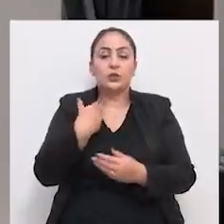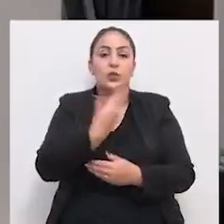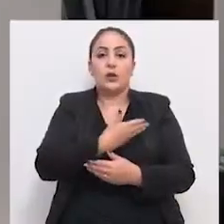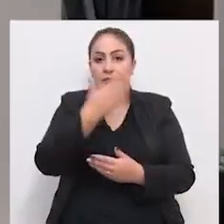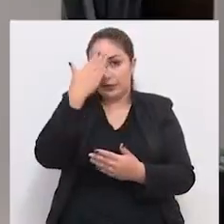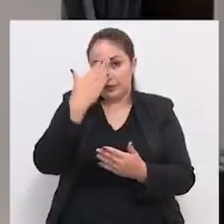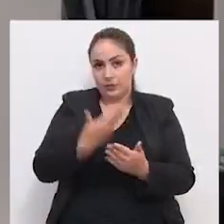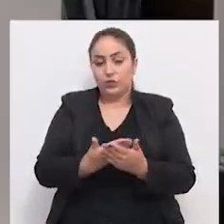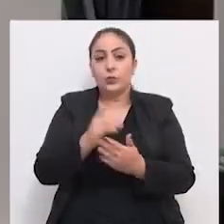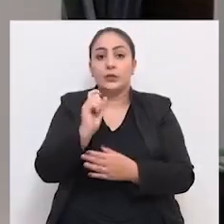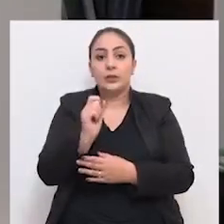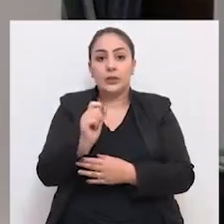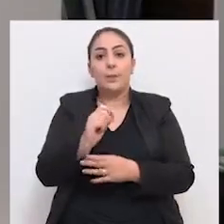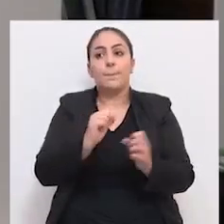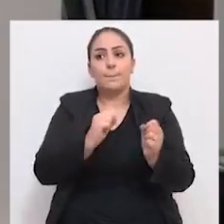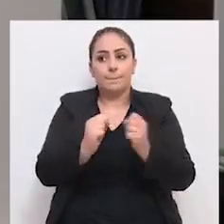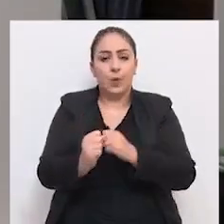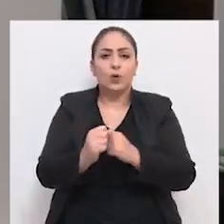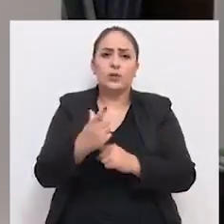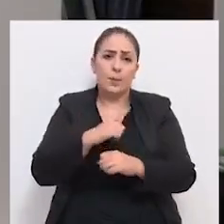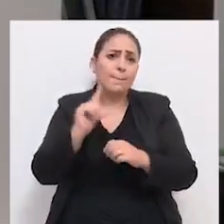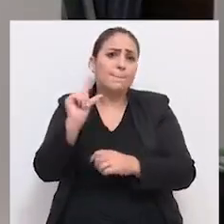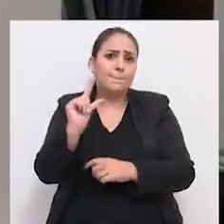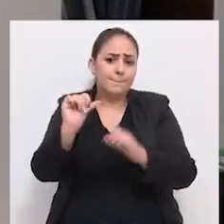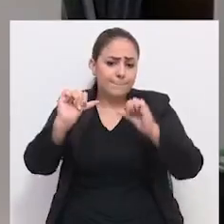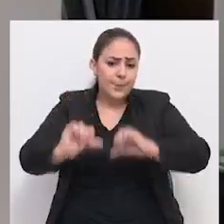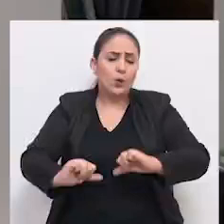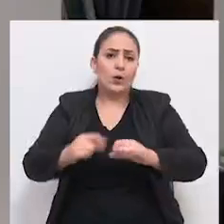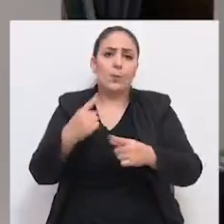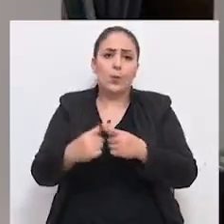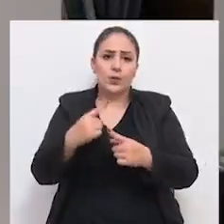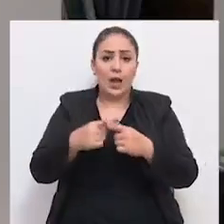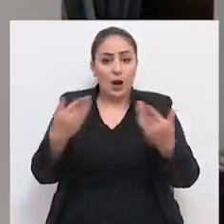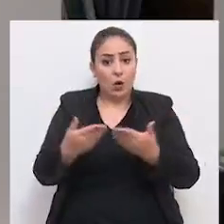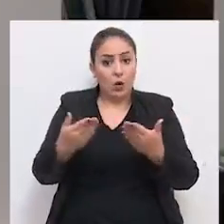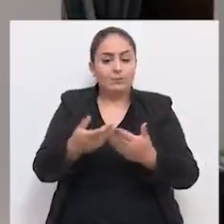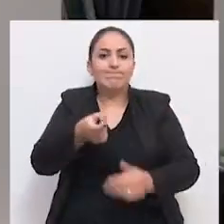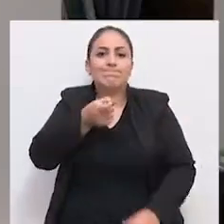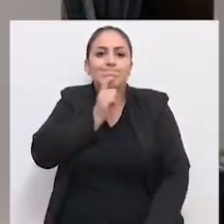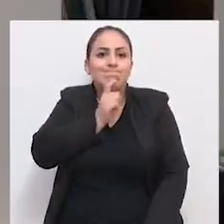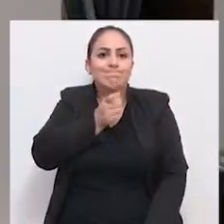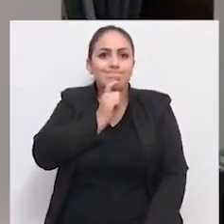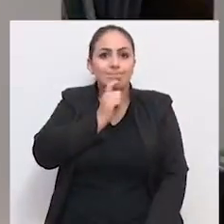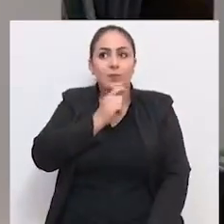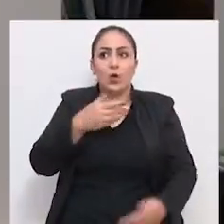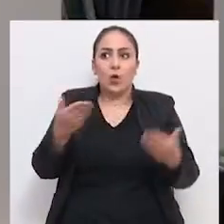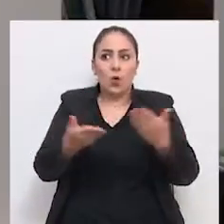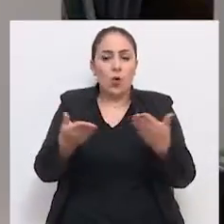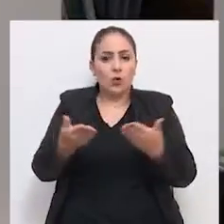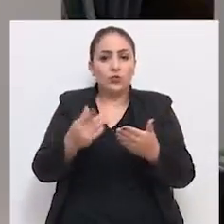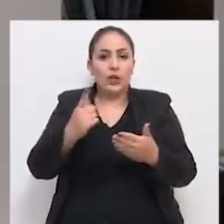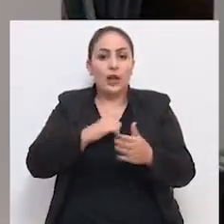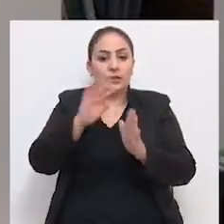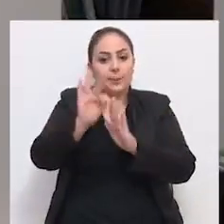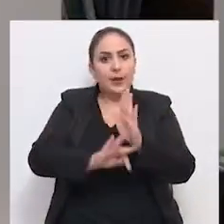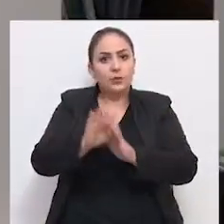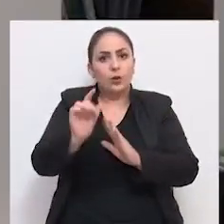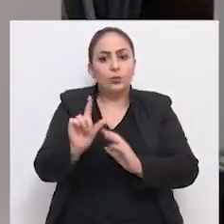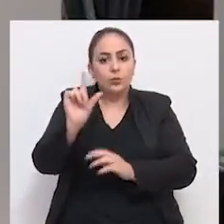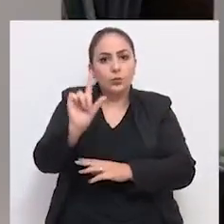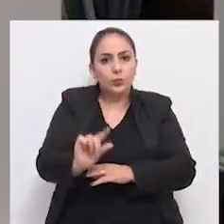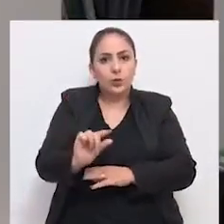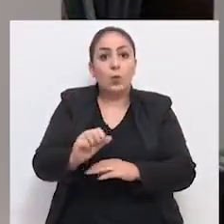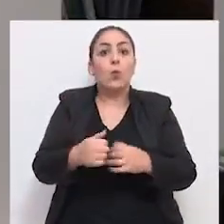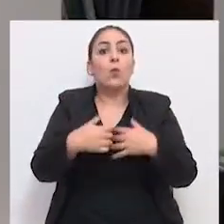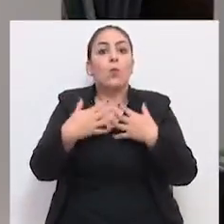Nós acreditamos que ainda possa piorar um pouco, porque nós vamos agora enfrentar o inverno. Hoje mesmo já a temperatura